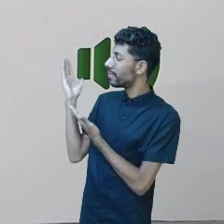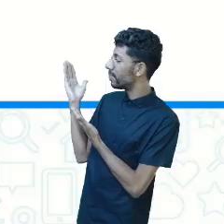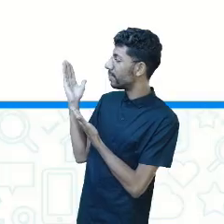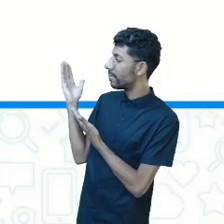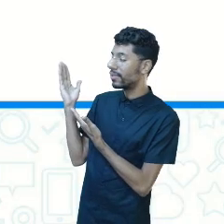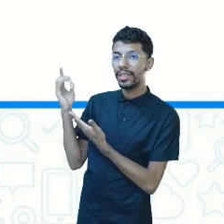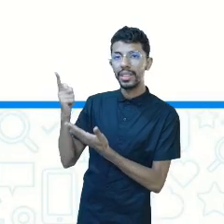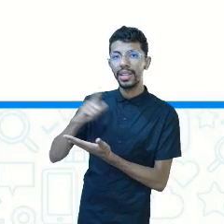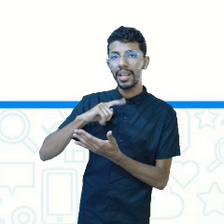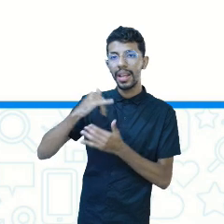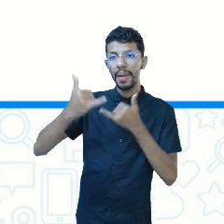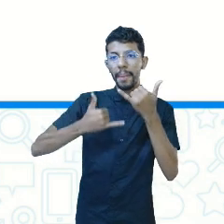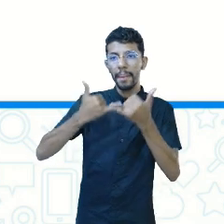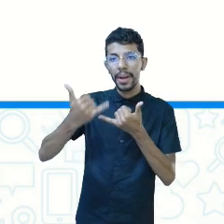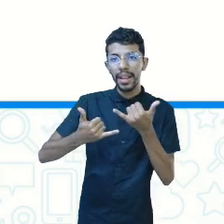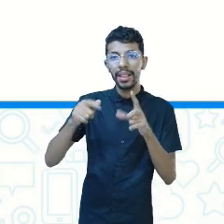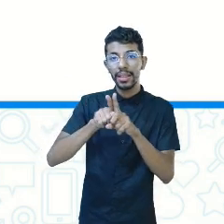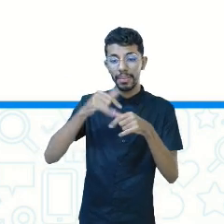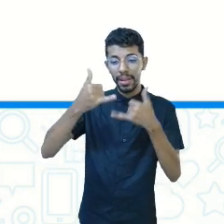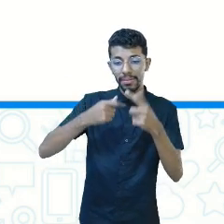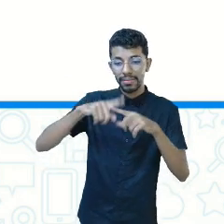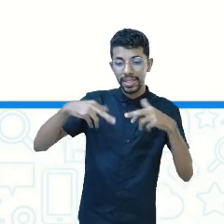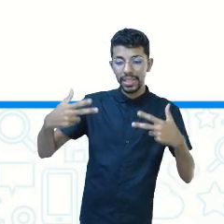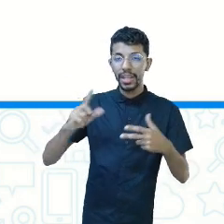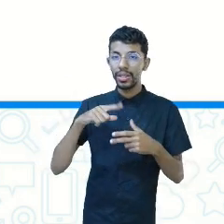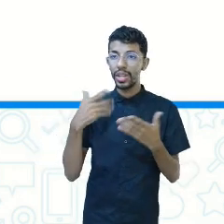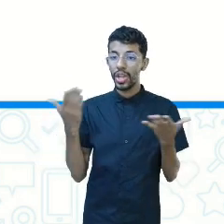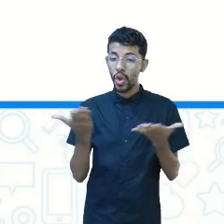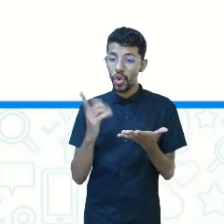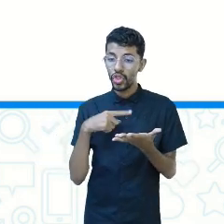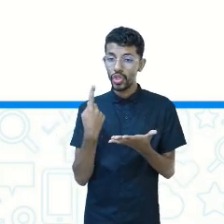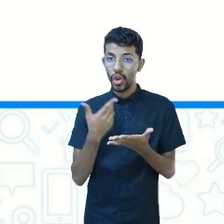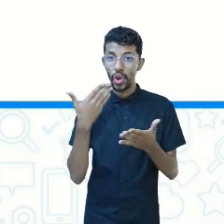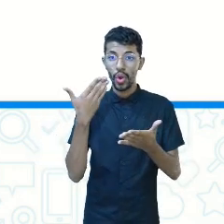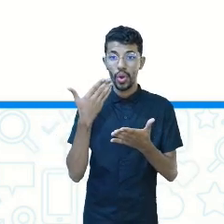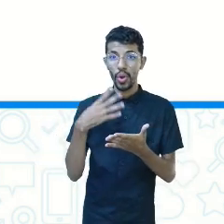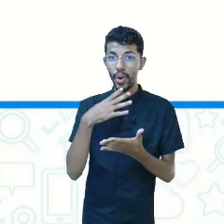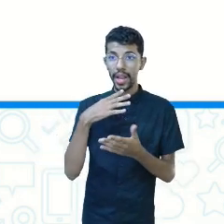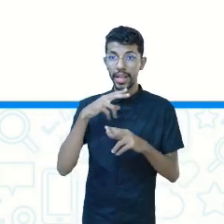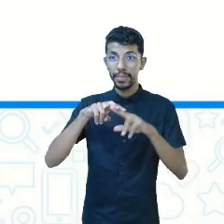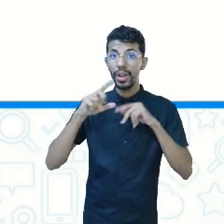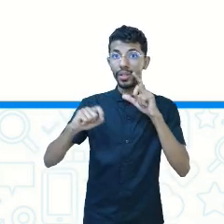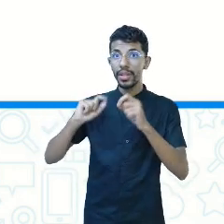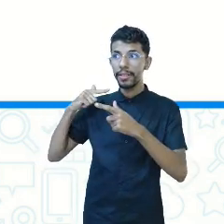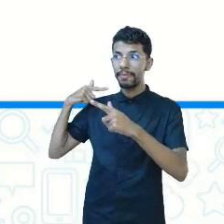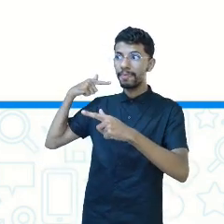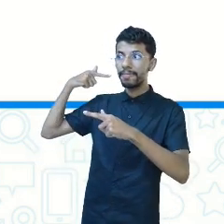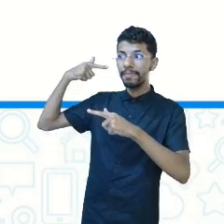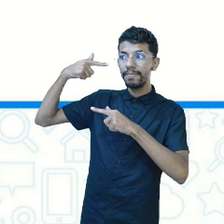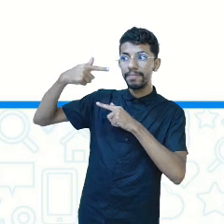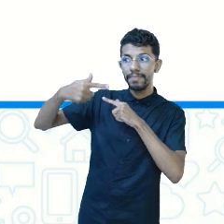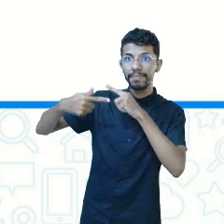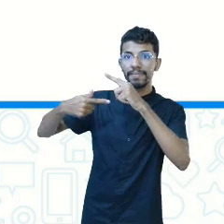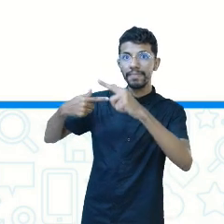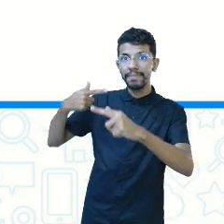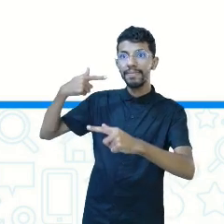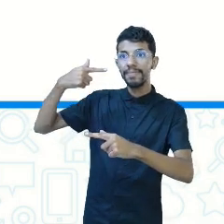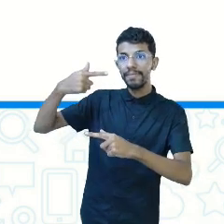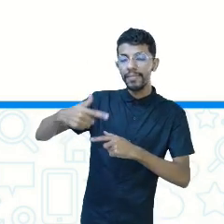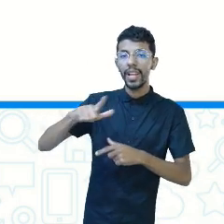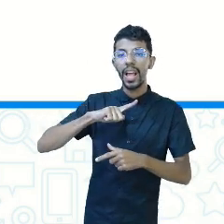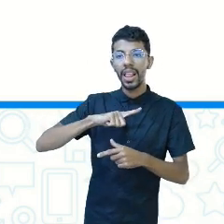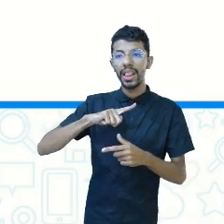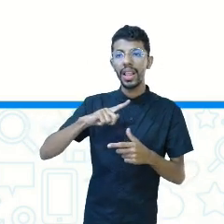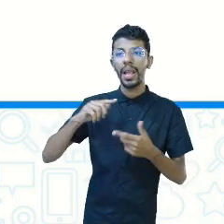e brinquedos que hoje conhecemos por passar de geração em geração. Possuem várias origens e participaram de